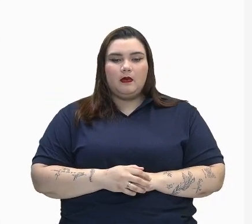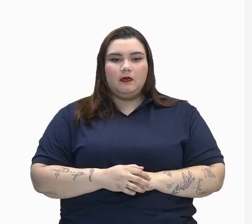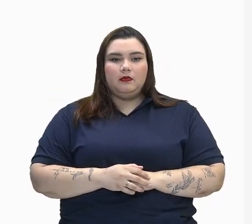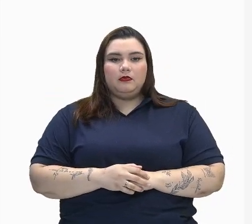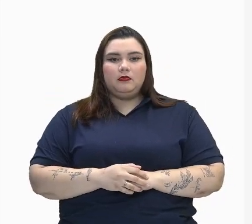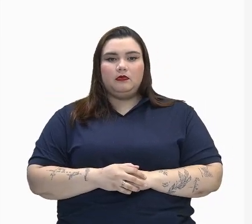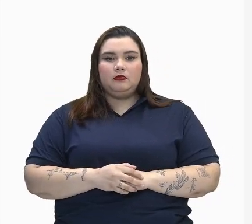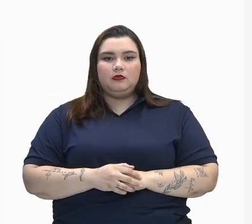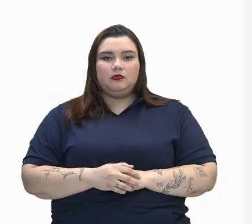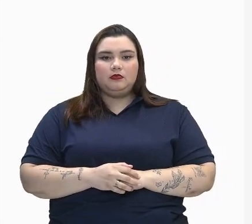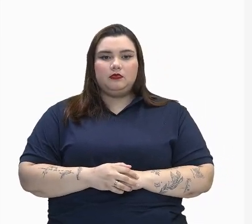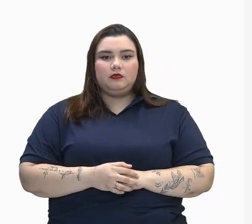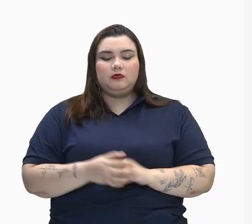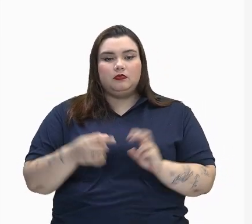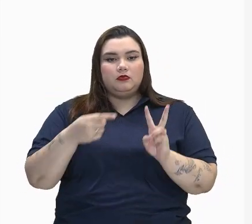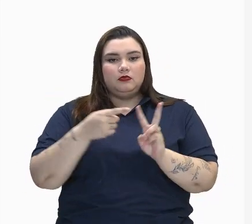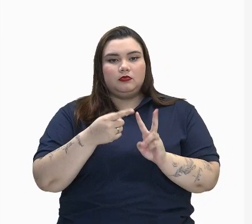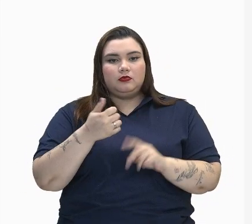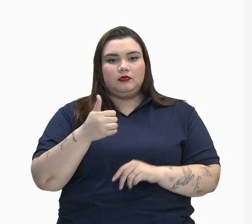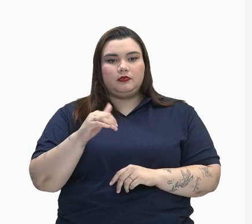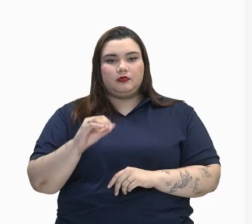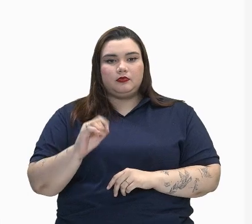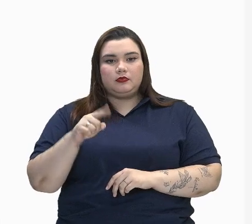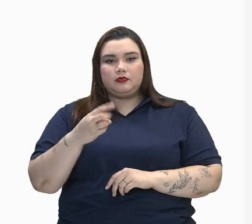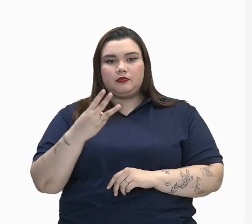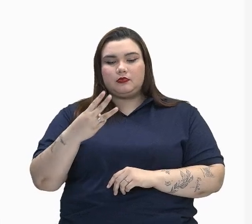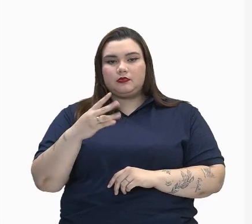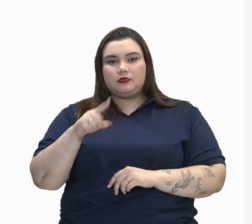aí, então, que a raiz de 10 ela é